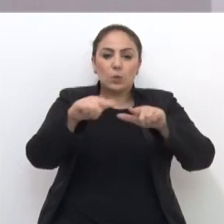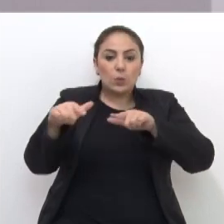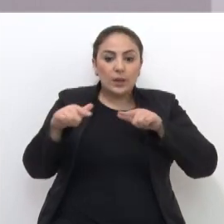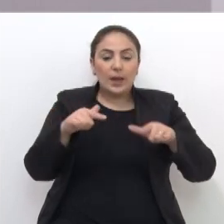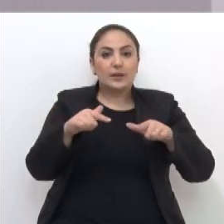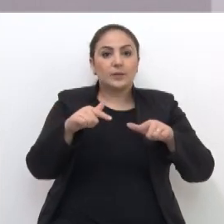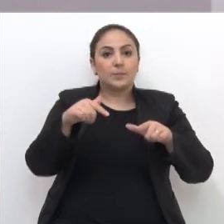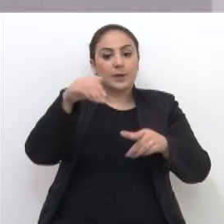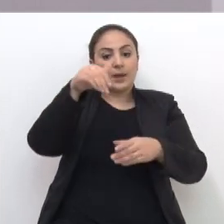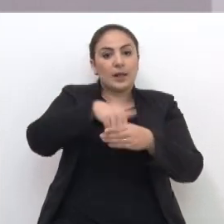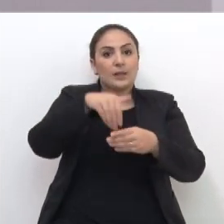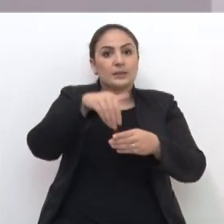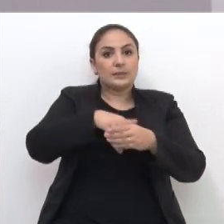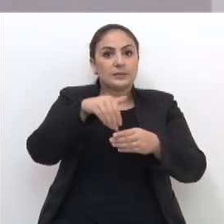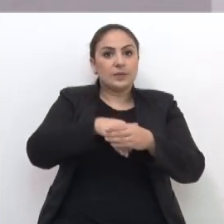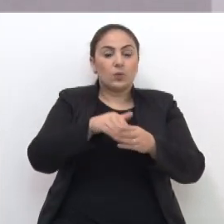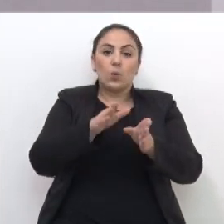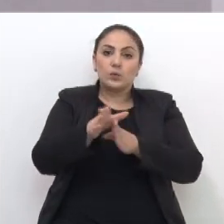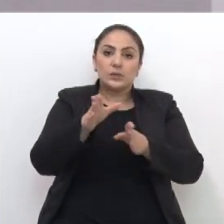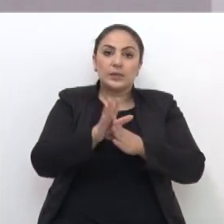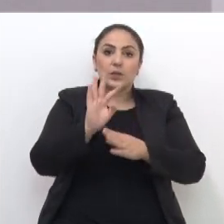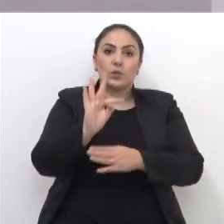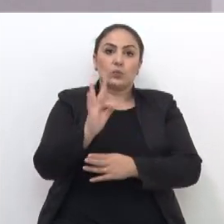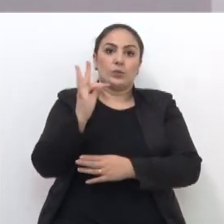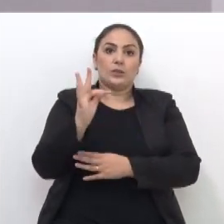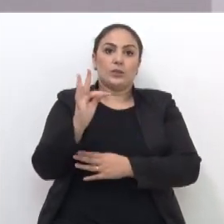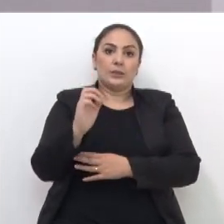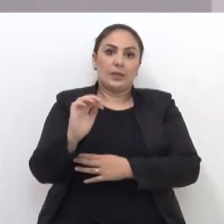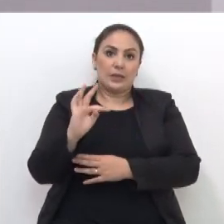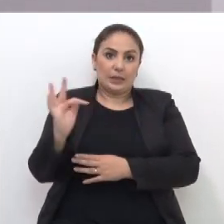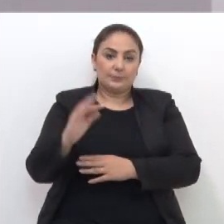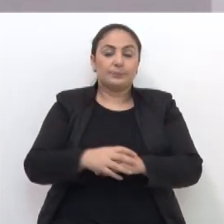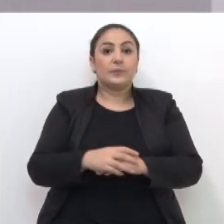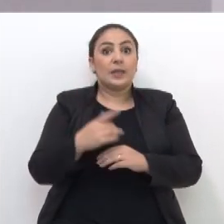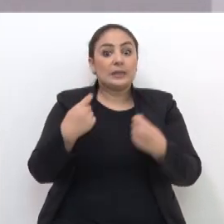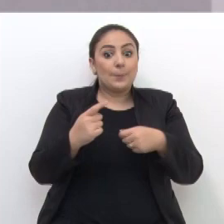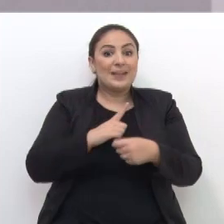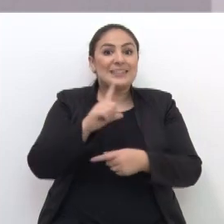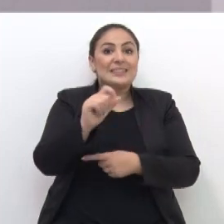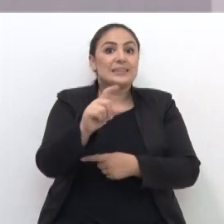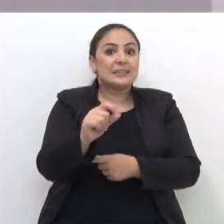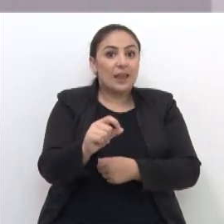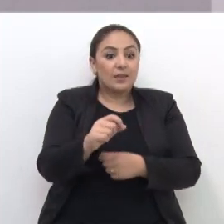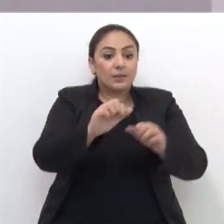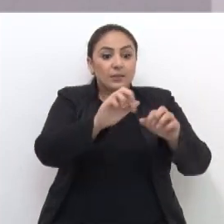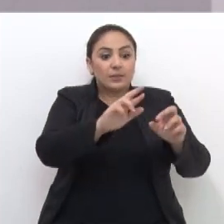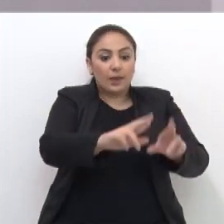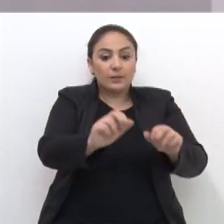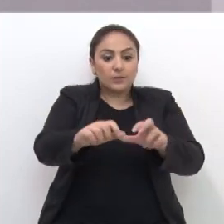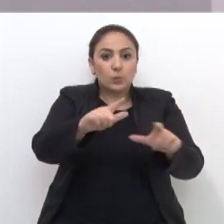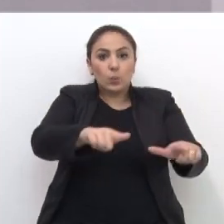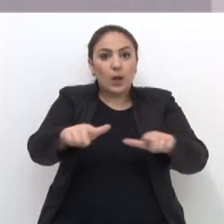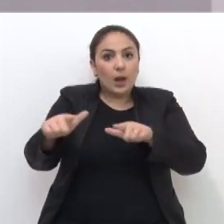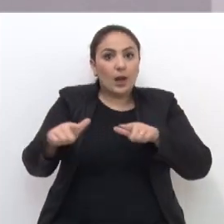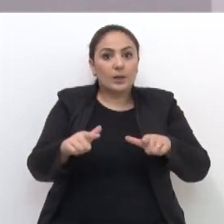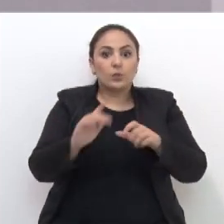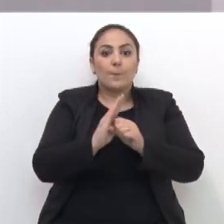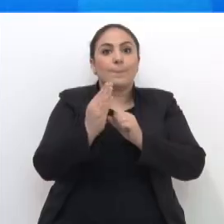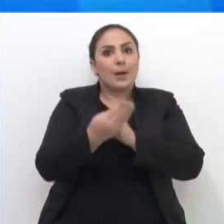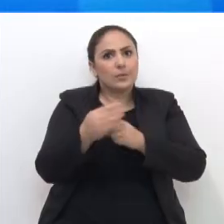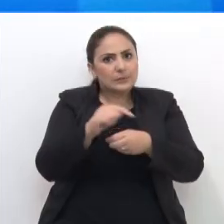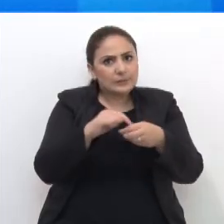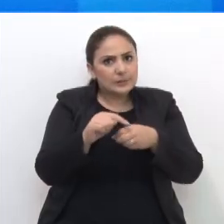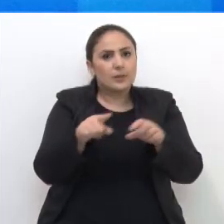dobre, que se tenha pelo menos umas 10 sessões e que se priorize colocar essas sessões nos bairros da cidade e nos bairros mais